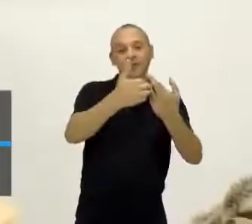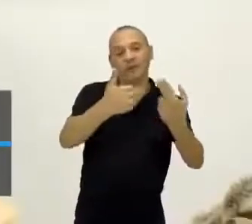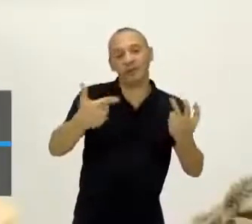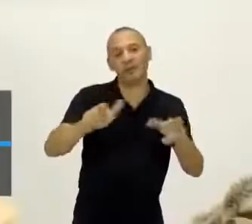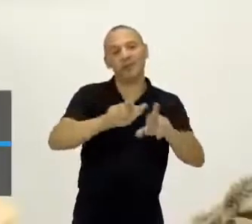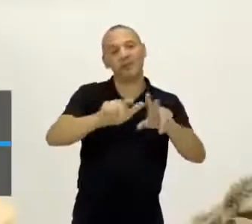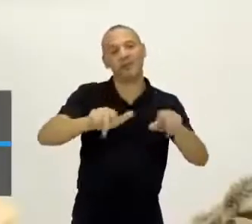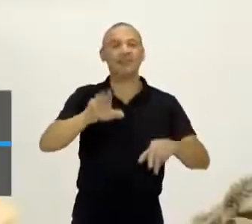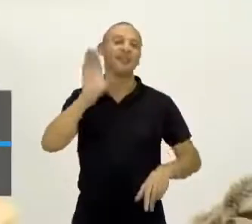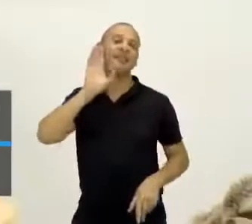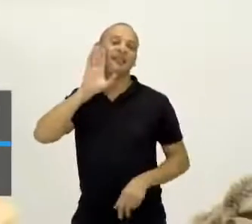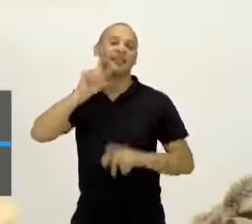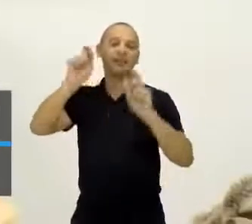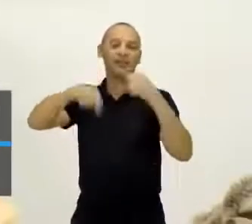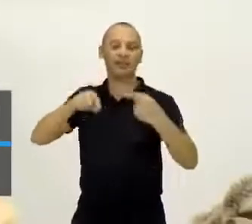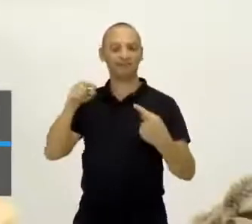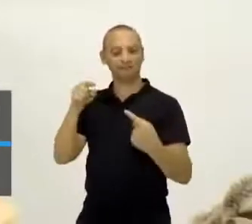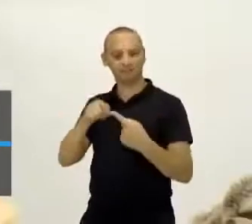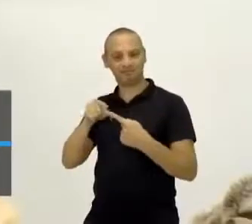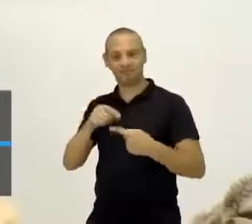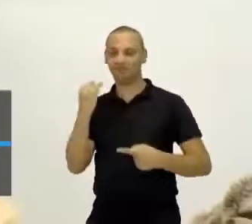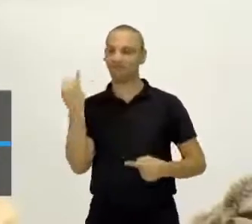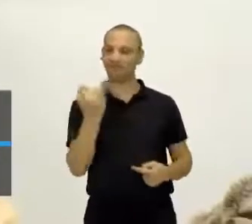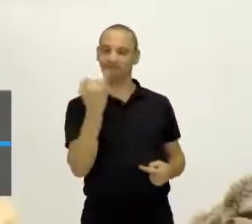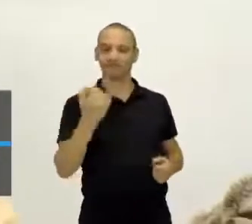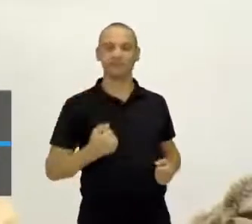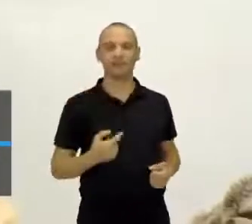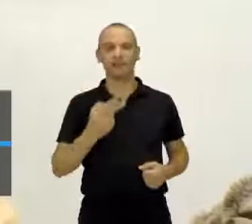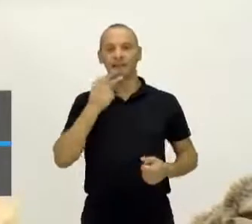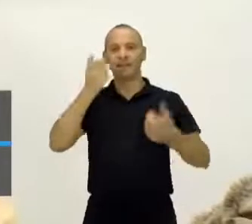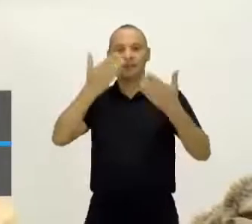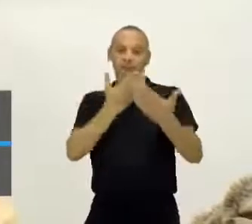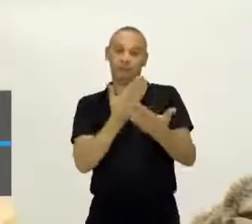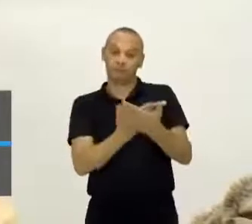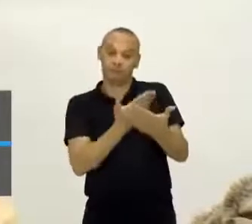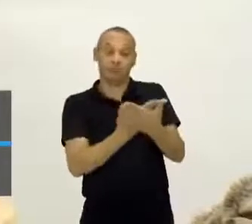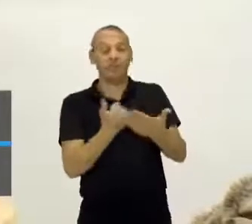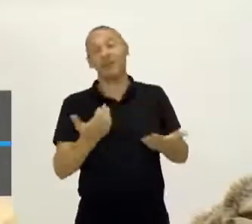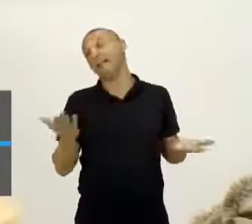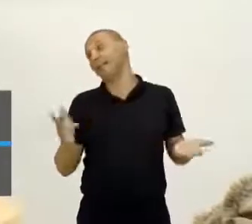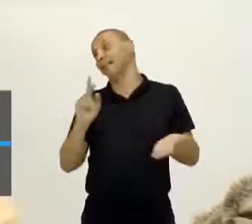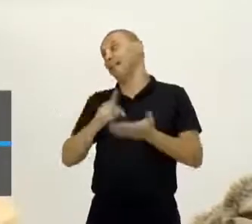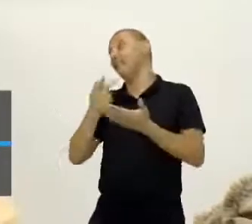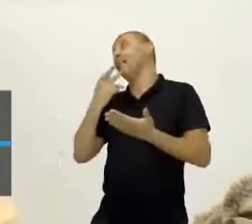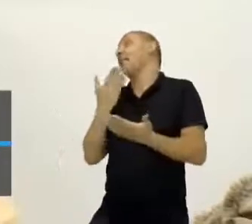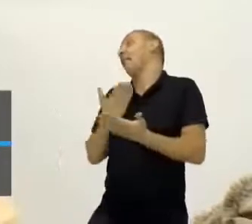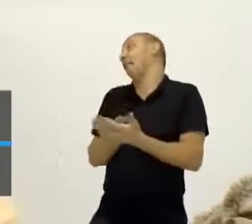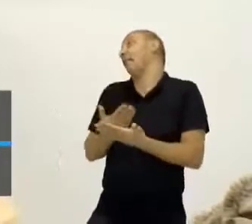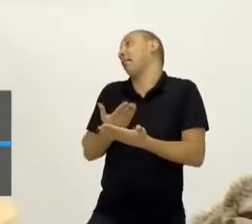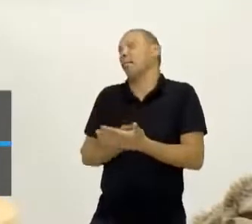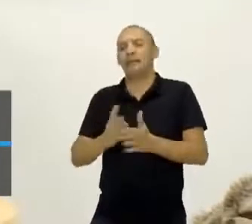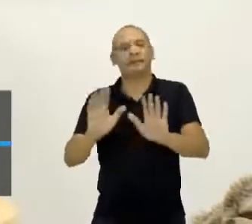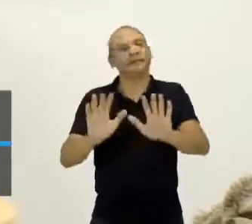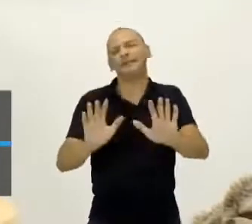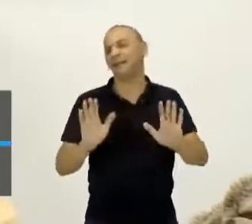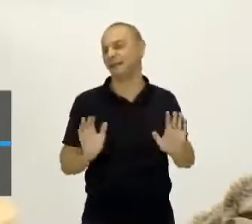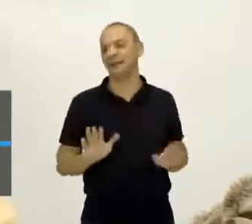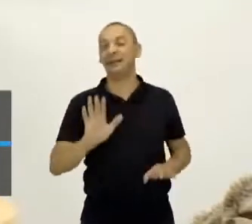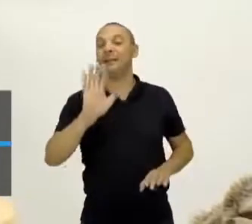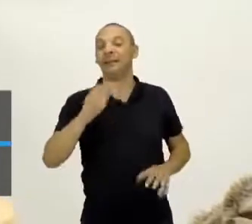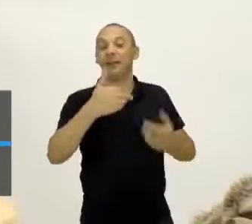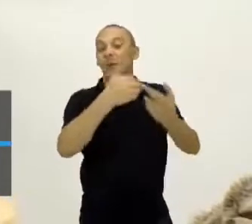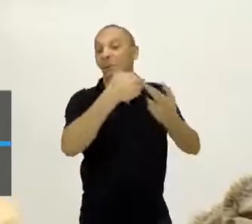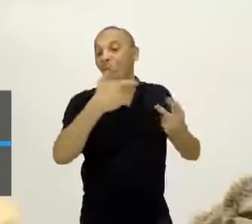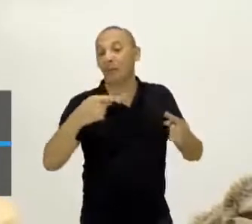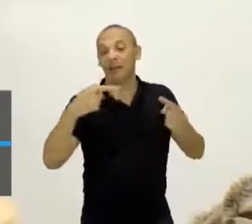coisas legais, né? Sim. Também. A gente falou em estudo, claro, o professor só fala em estudar. Não é isso, é porque são coisas